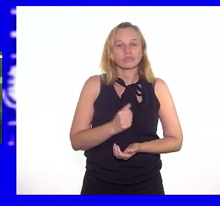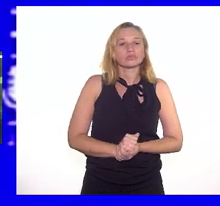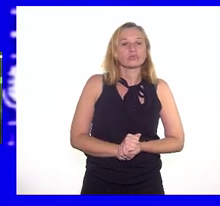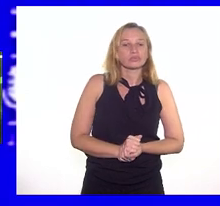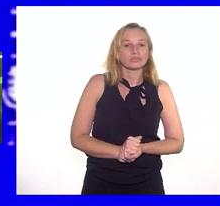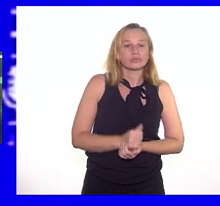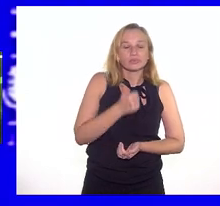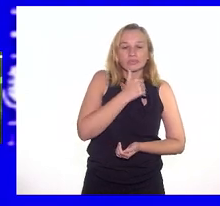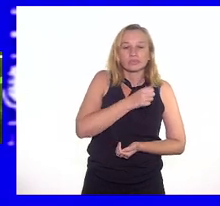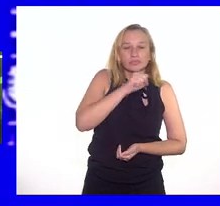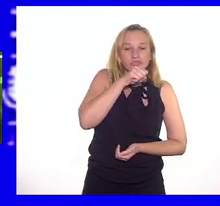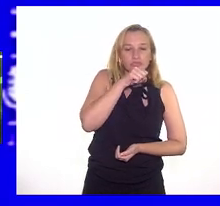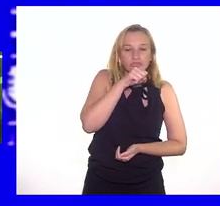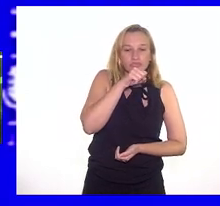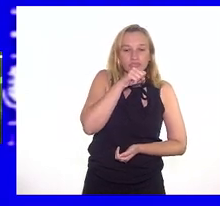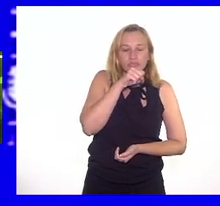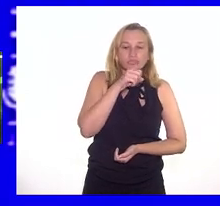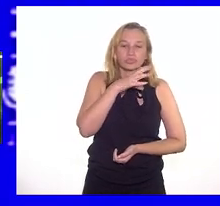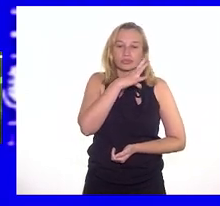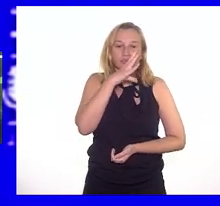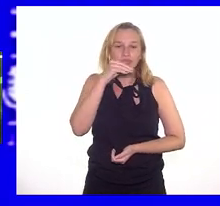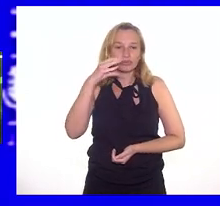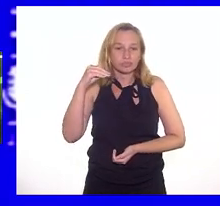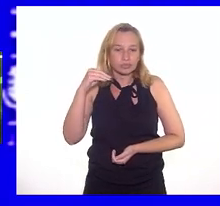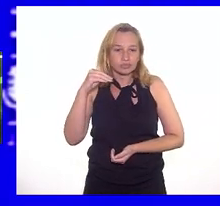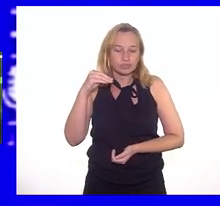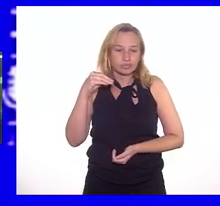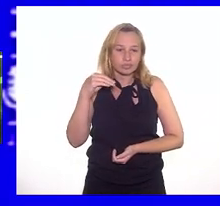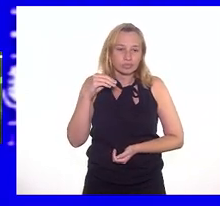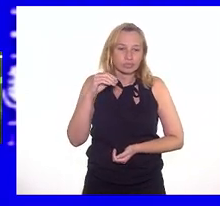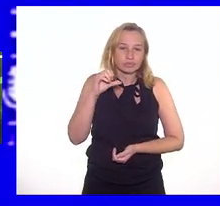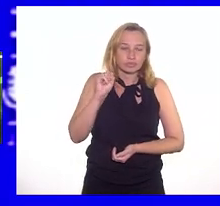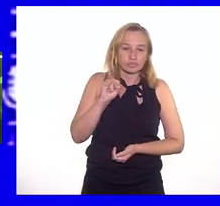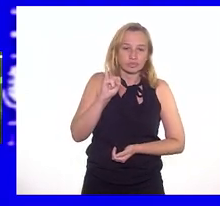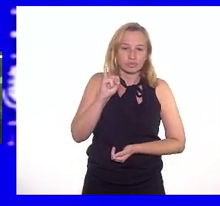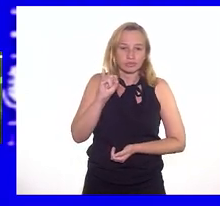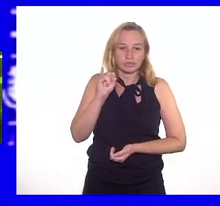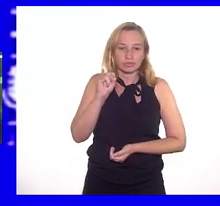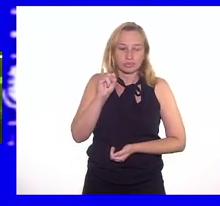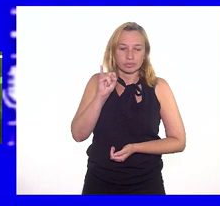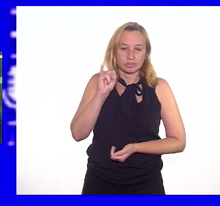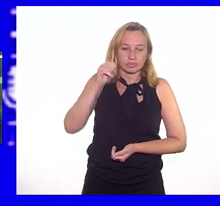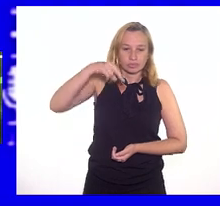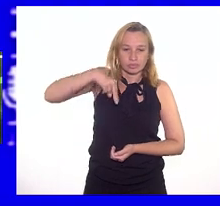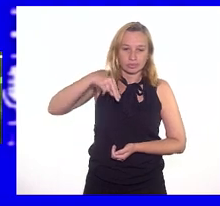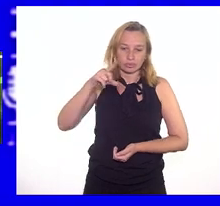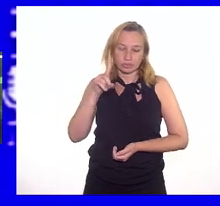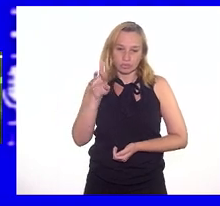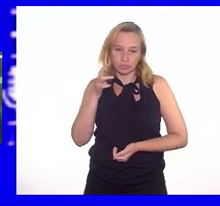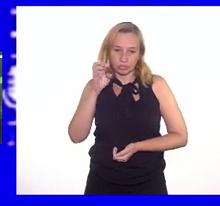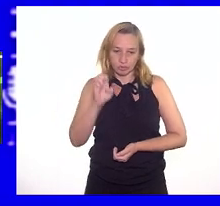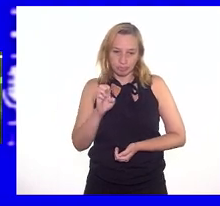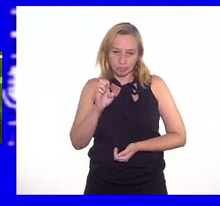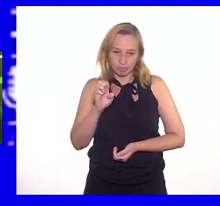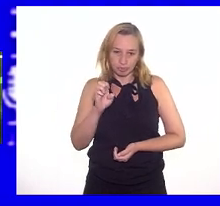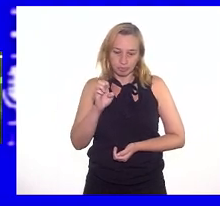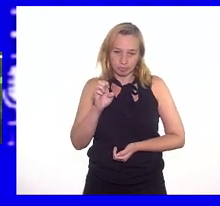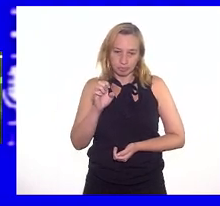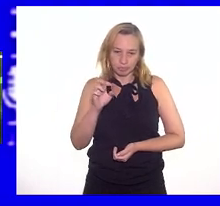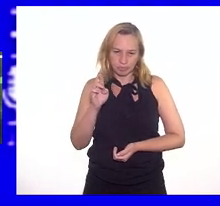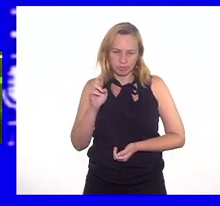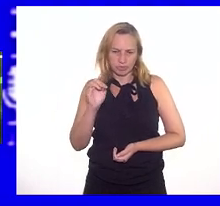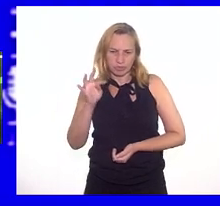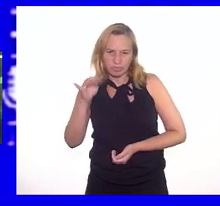ela é mãe de uma adolescente com síndrome de Wolff-Rischhorn. Eu acho que é mais Rischhorn,